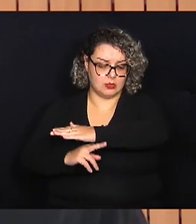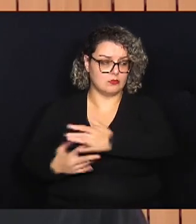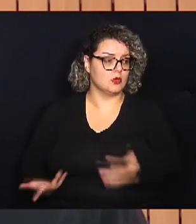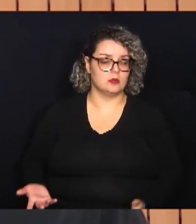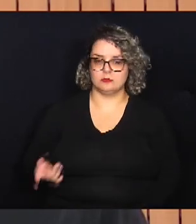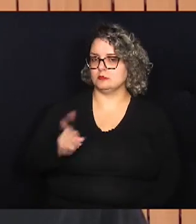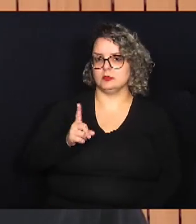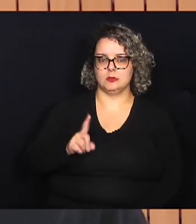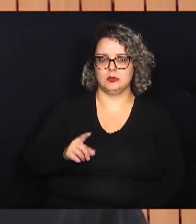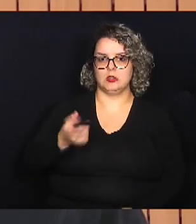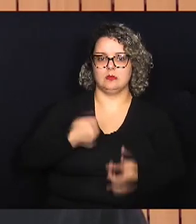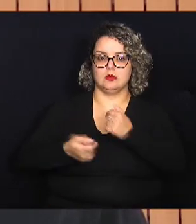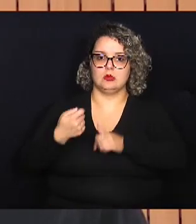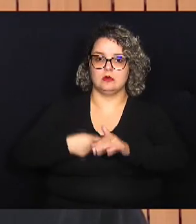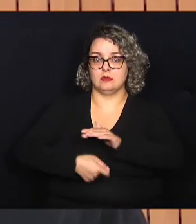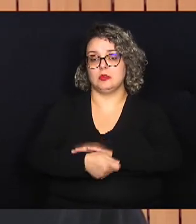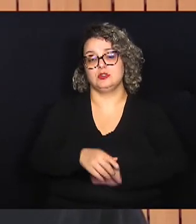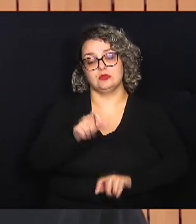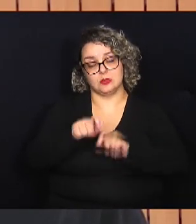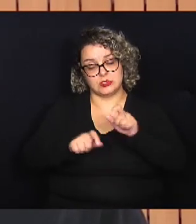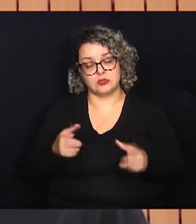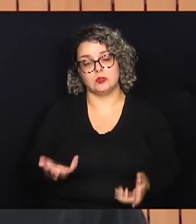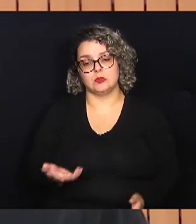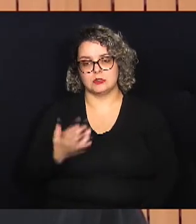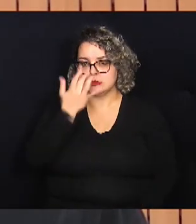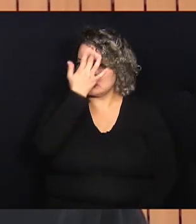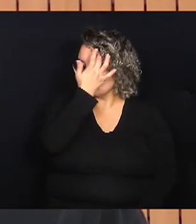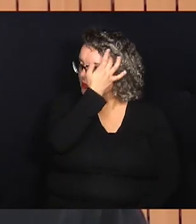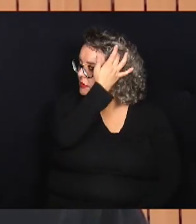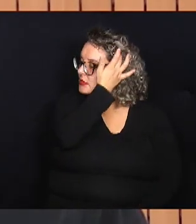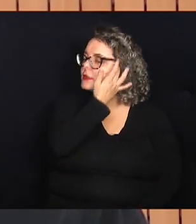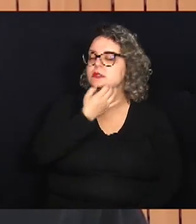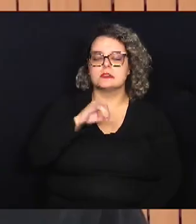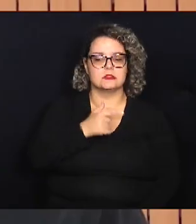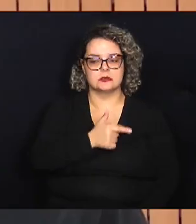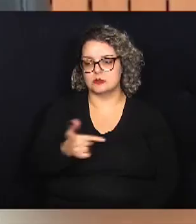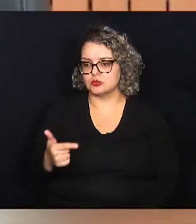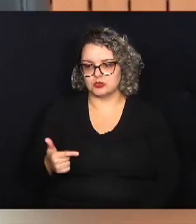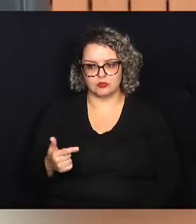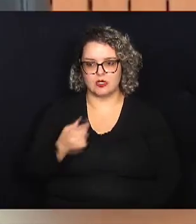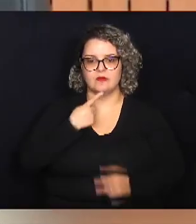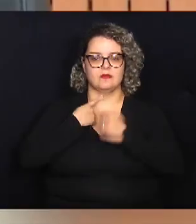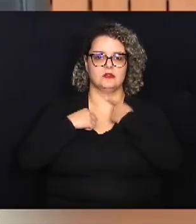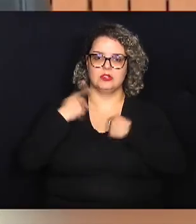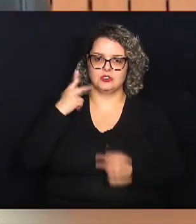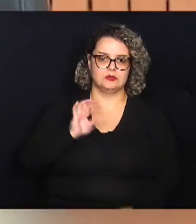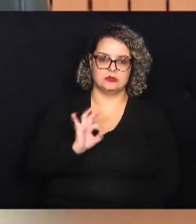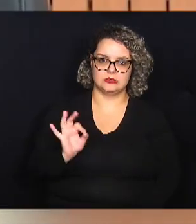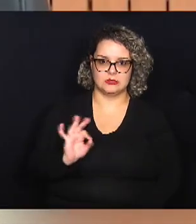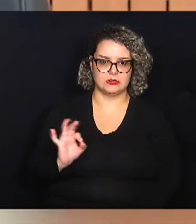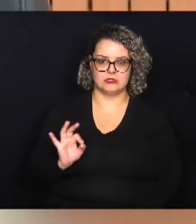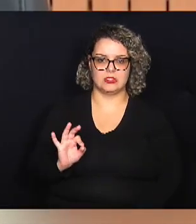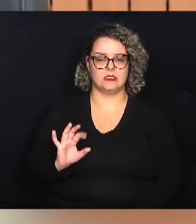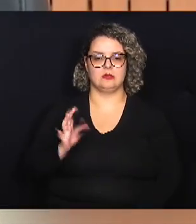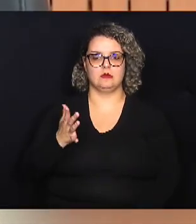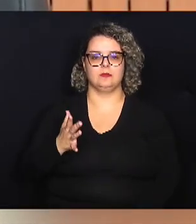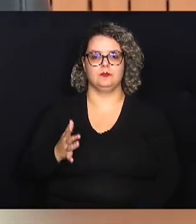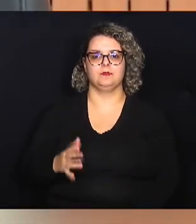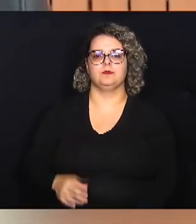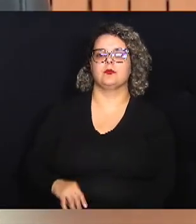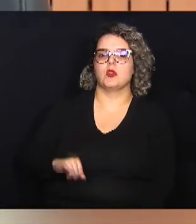pessoas. Então, se não tiver vontade política, não acontece nada. O juiz Bispo